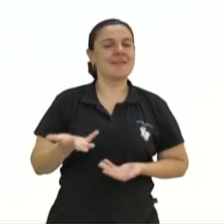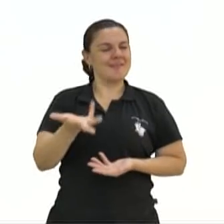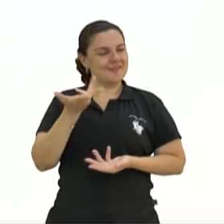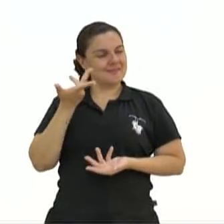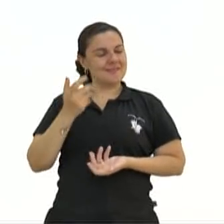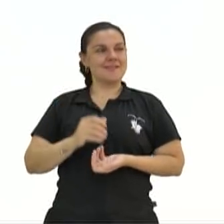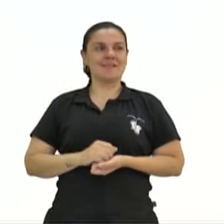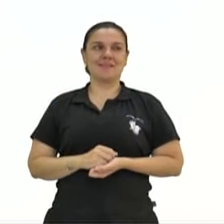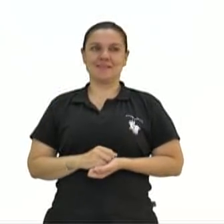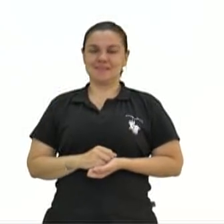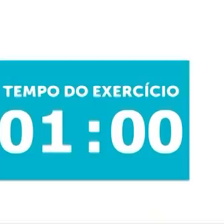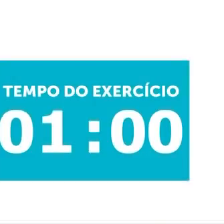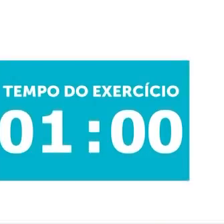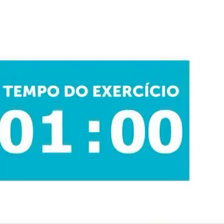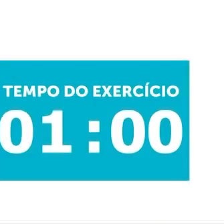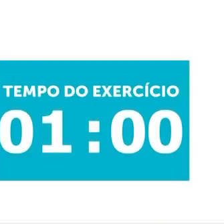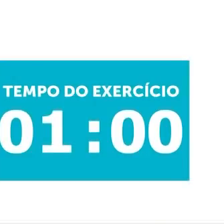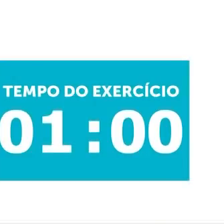Vai lá!